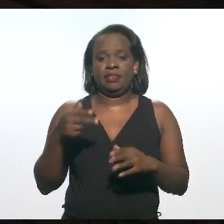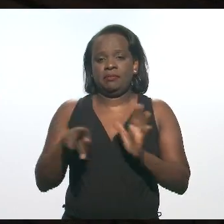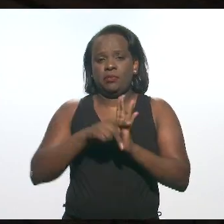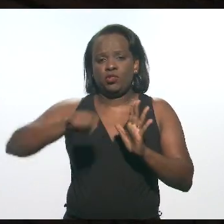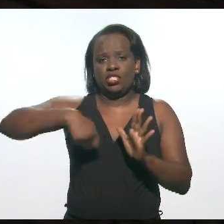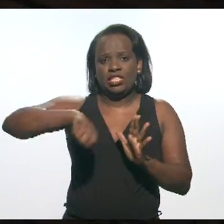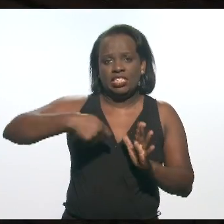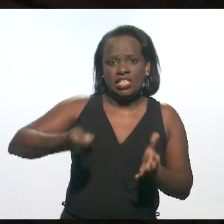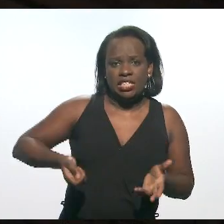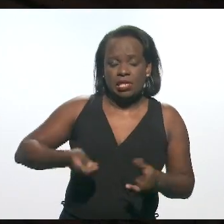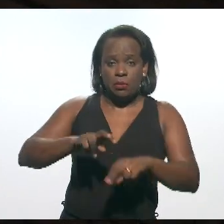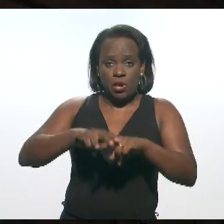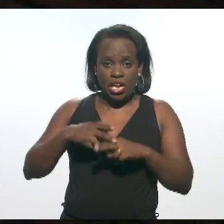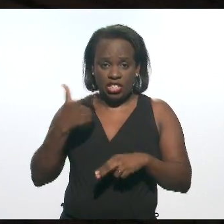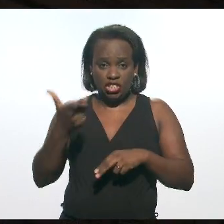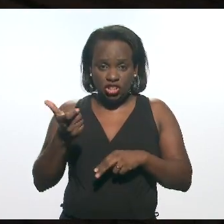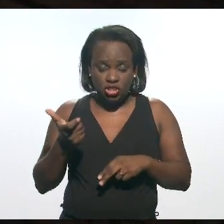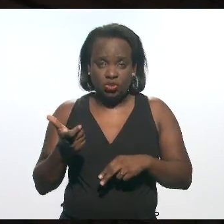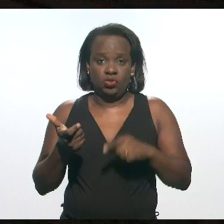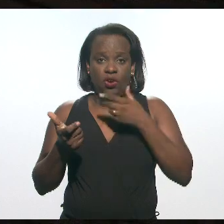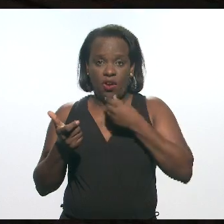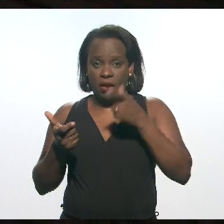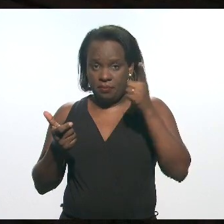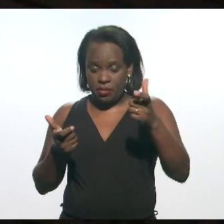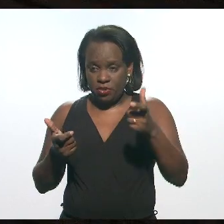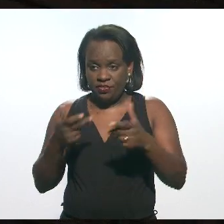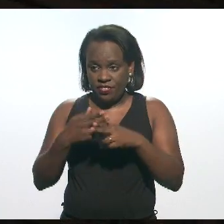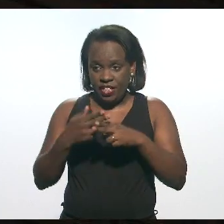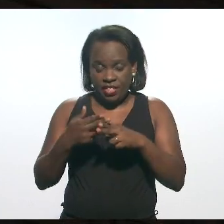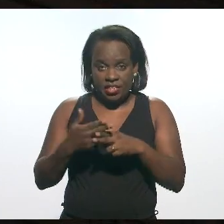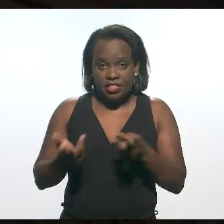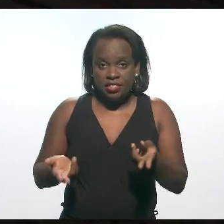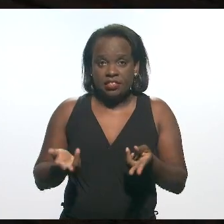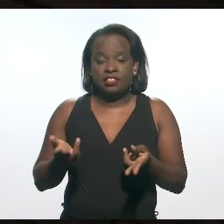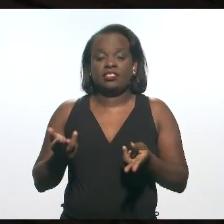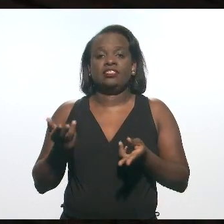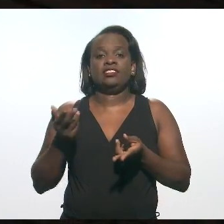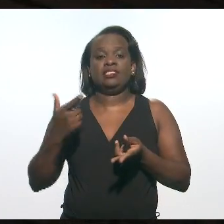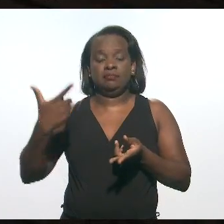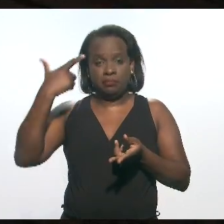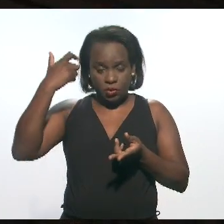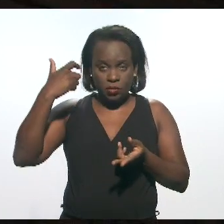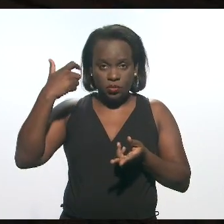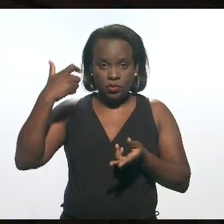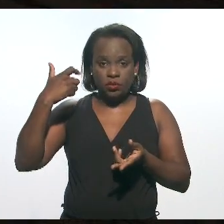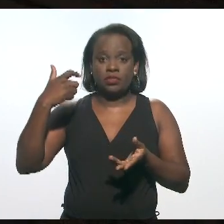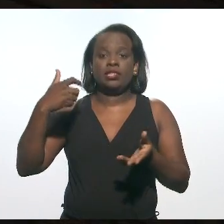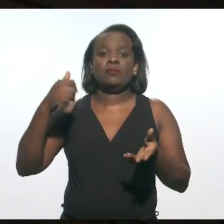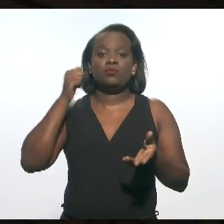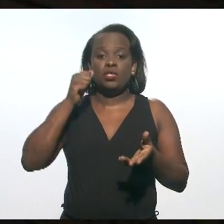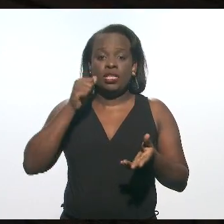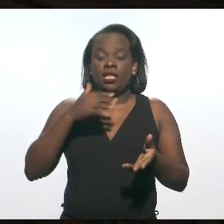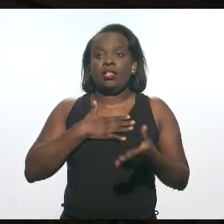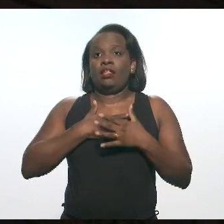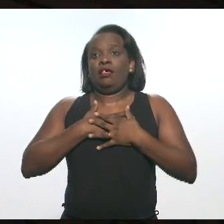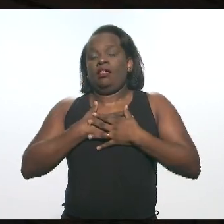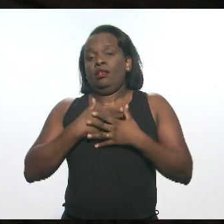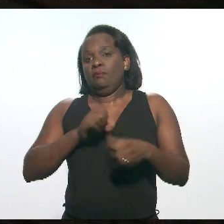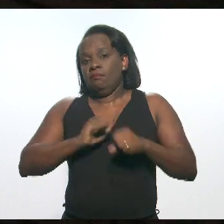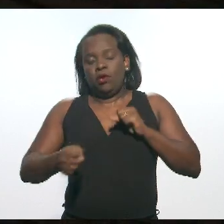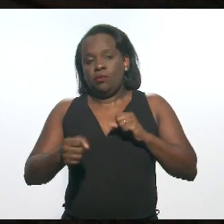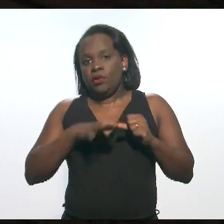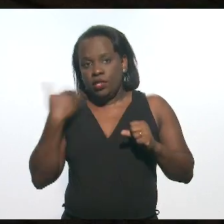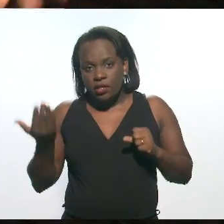e por conta do tiro que aquele homem que estava com a faca de cozinha levou aquela senhora também